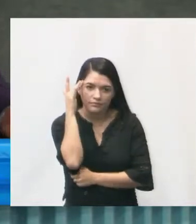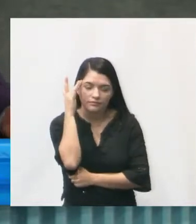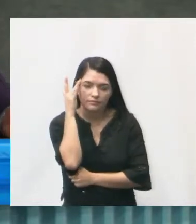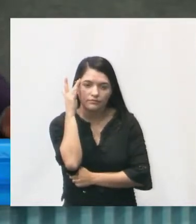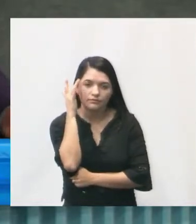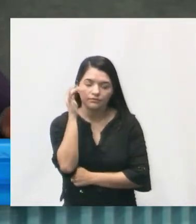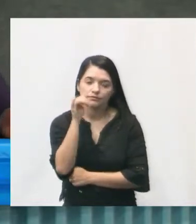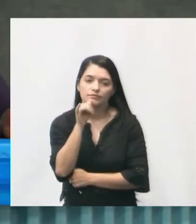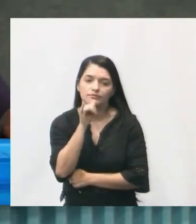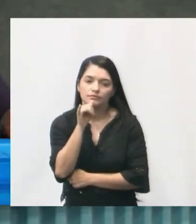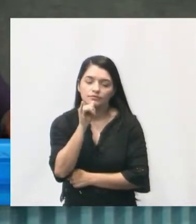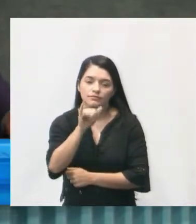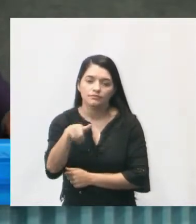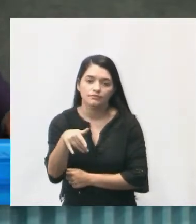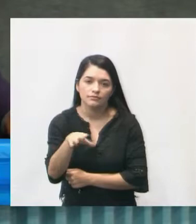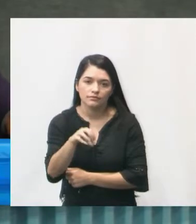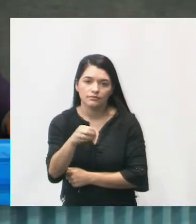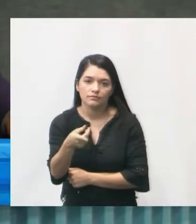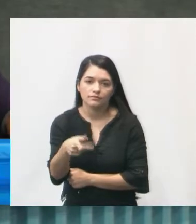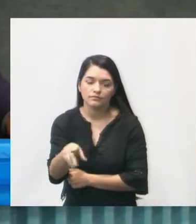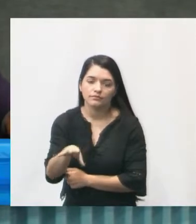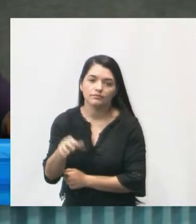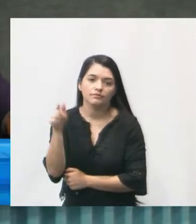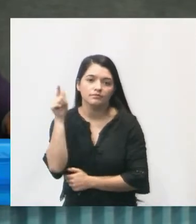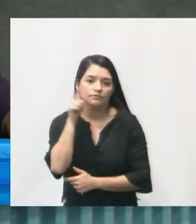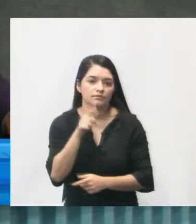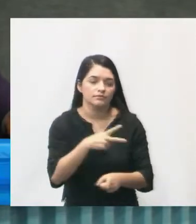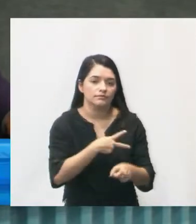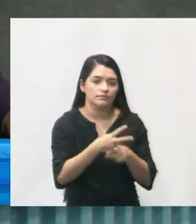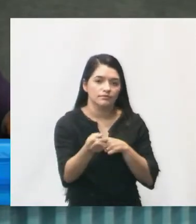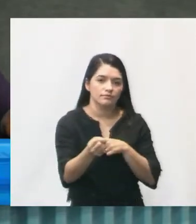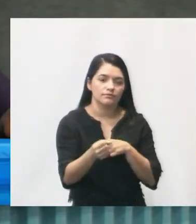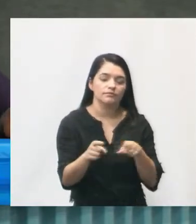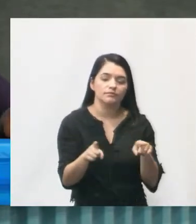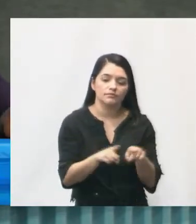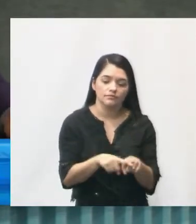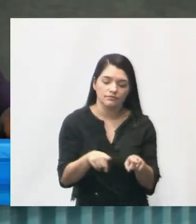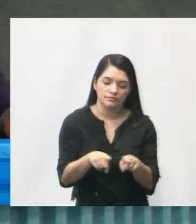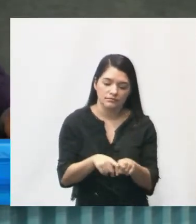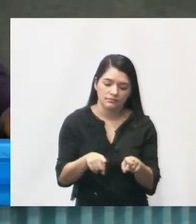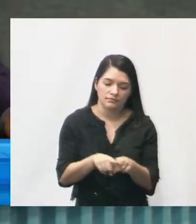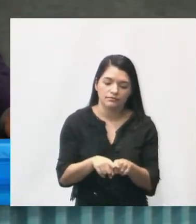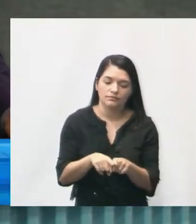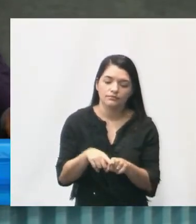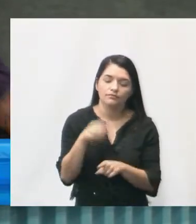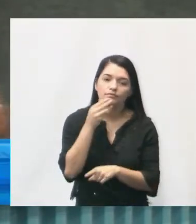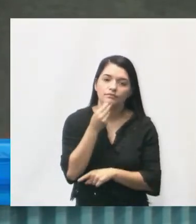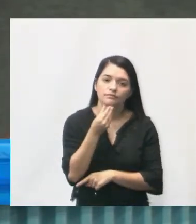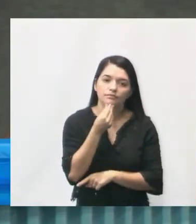liderança eleita recente, mais um craque também no bairro Itabuazeiro.